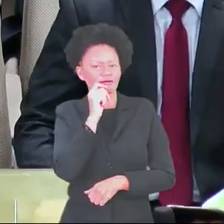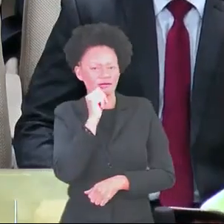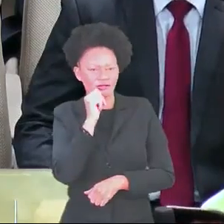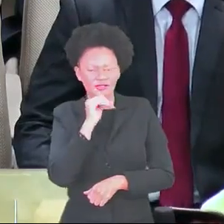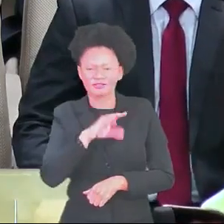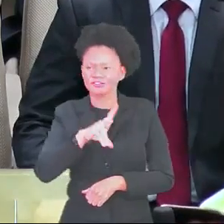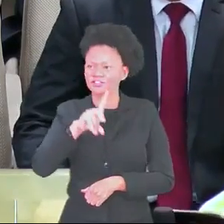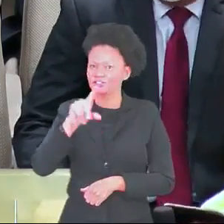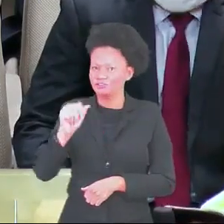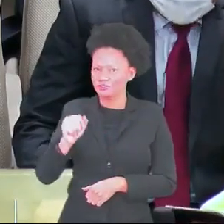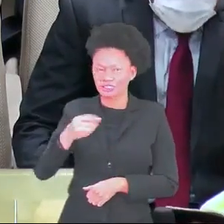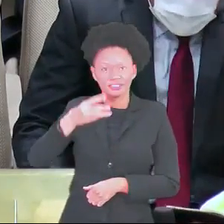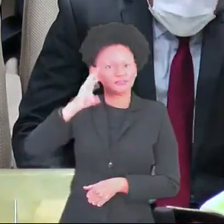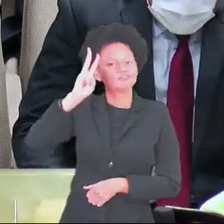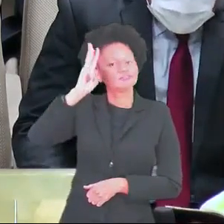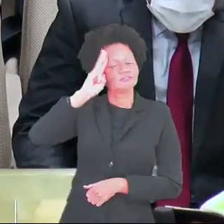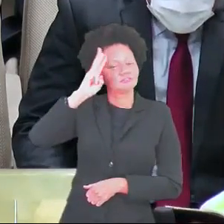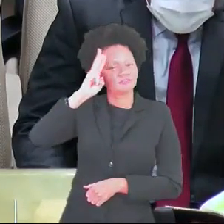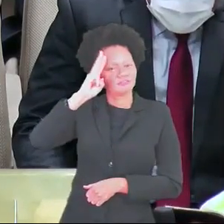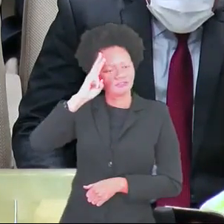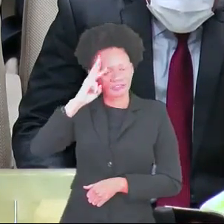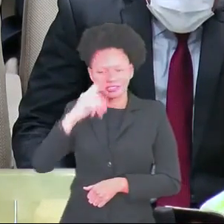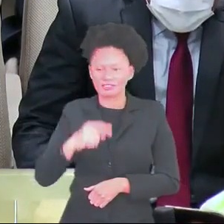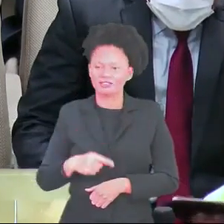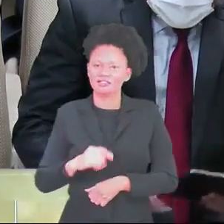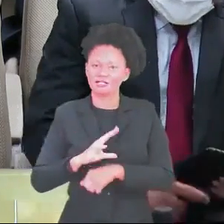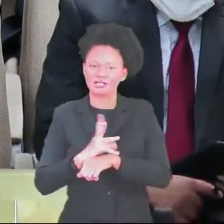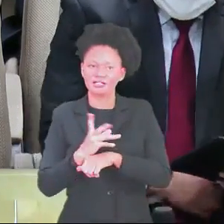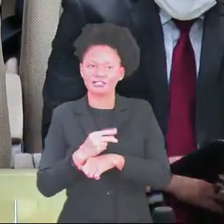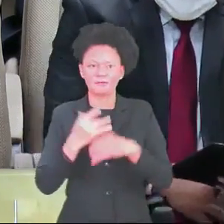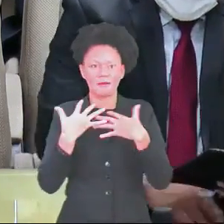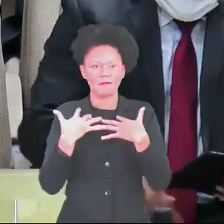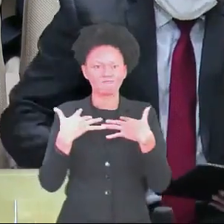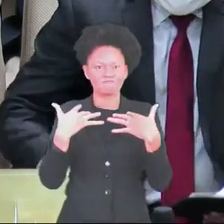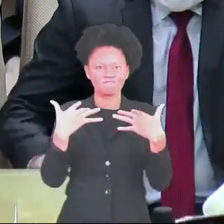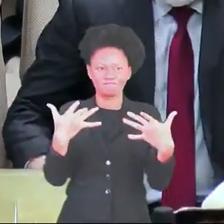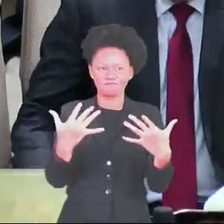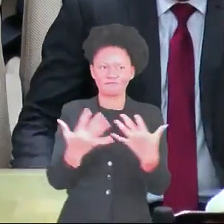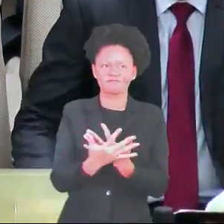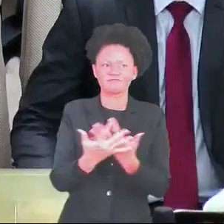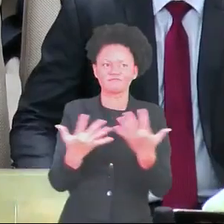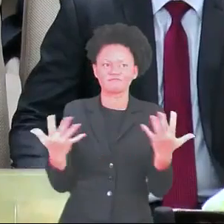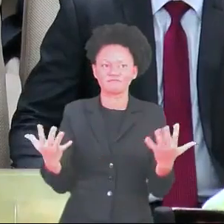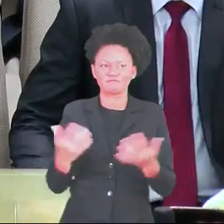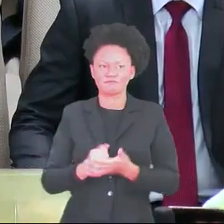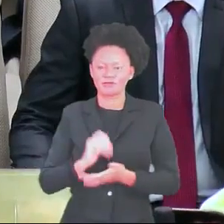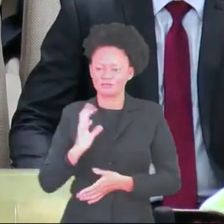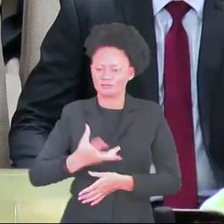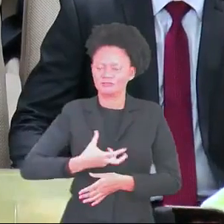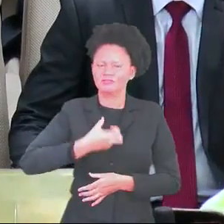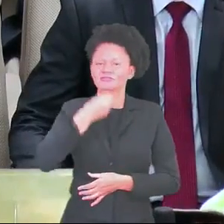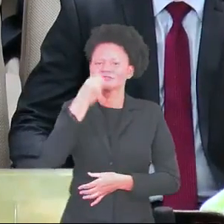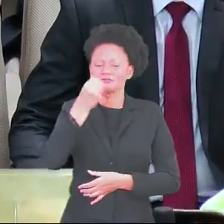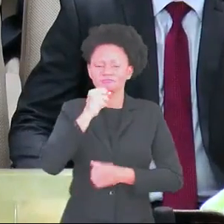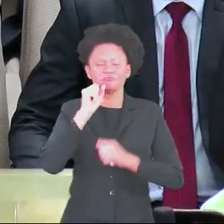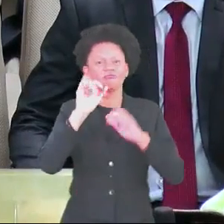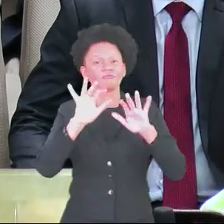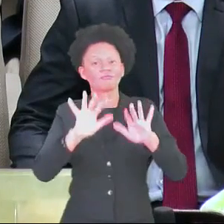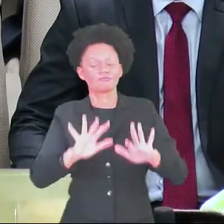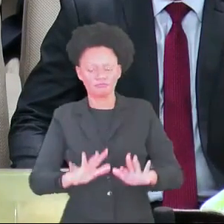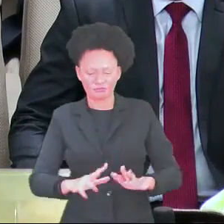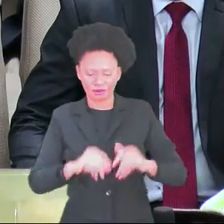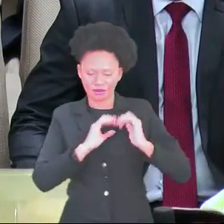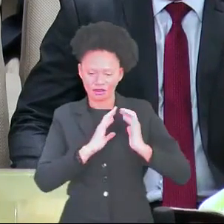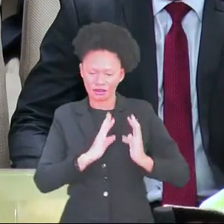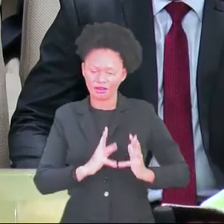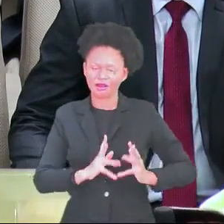nesse dia de terça-feira, que a igreja está cheia de gente, né? Cheio de salvos, abençoados, lavados